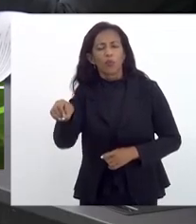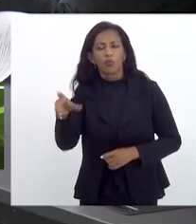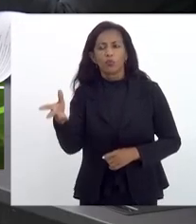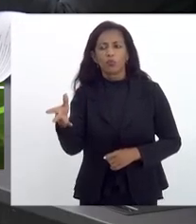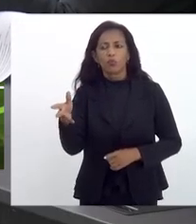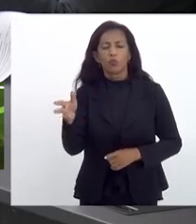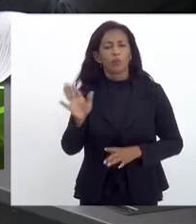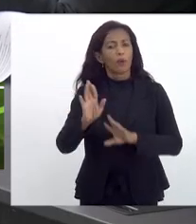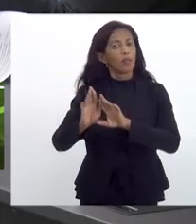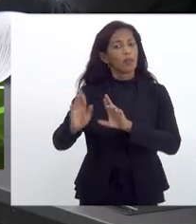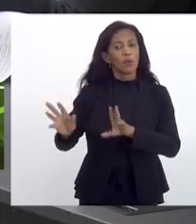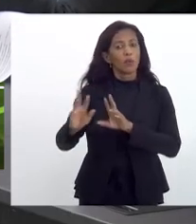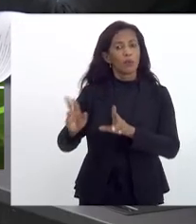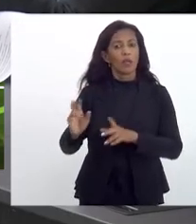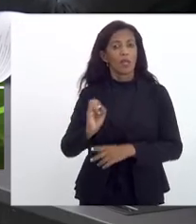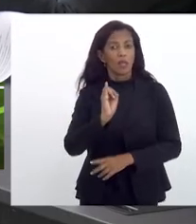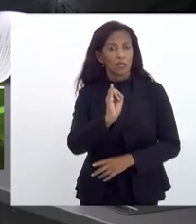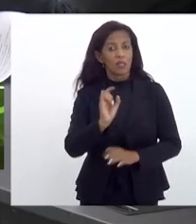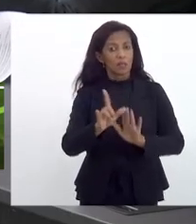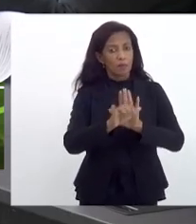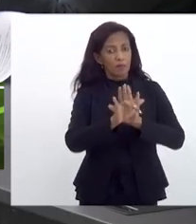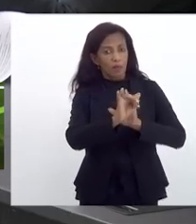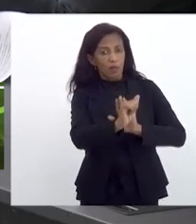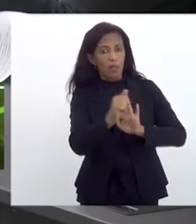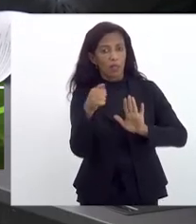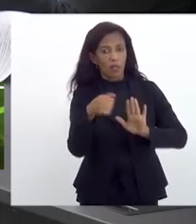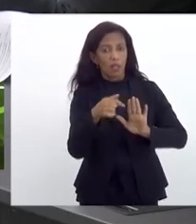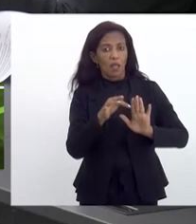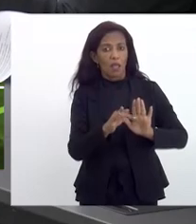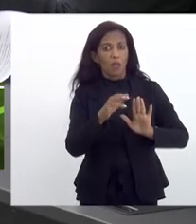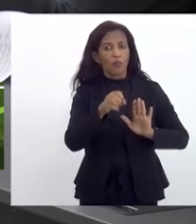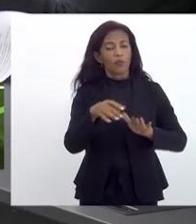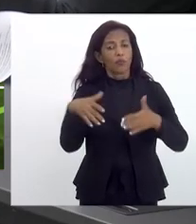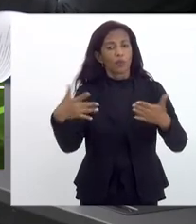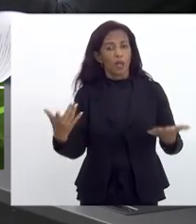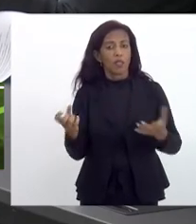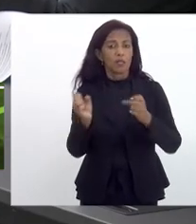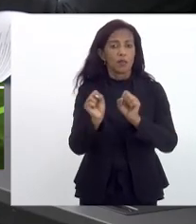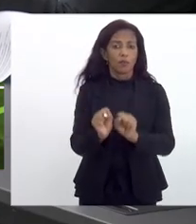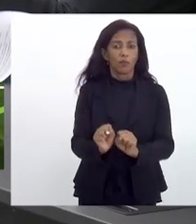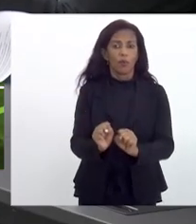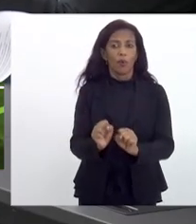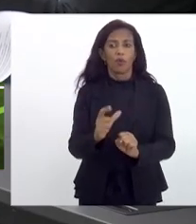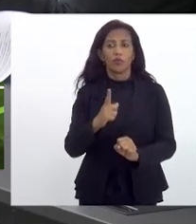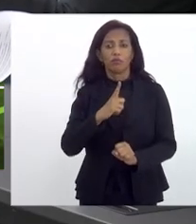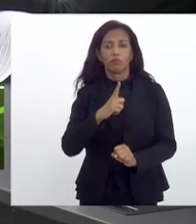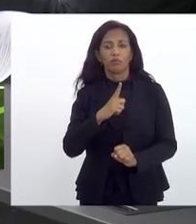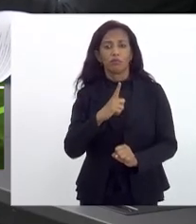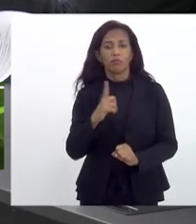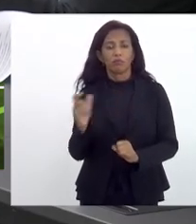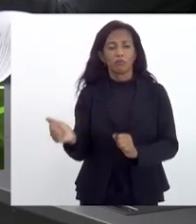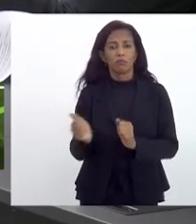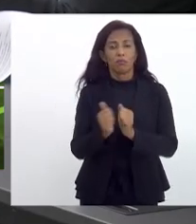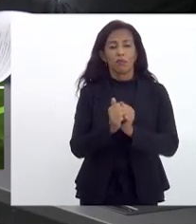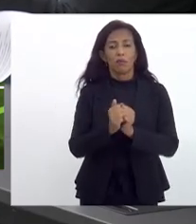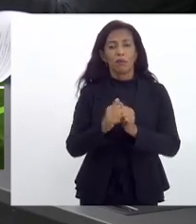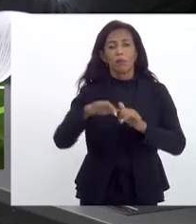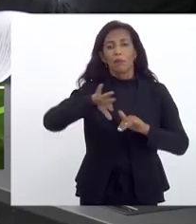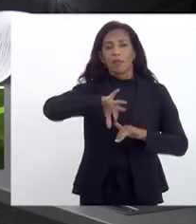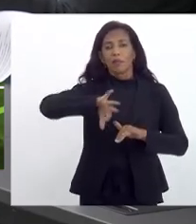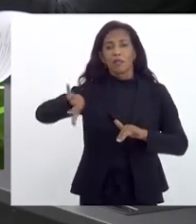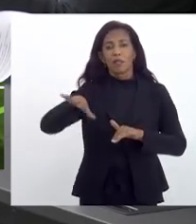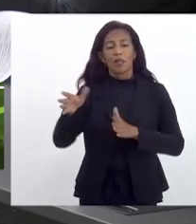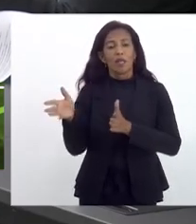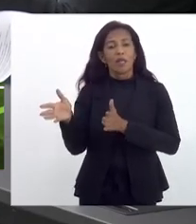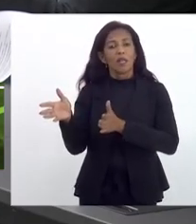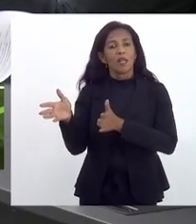como um fundo, pela legislação, fundos, aí sim, ele poderia estar aqui. Mas, como ele é uma autarquia, ele faz parte do fluxo